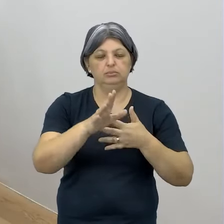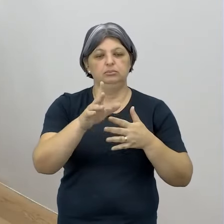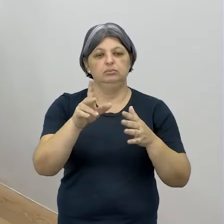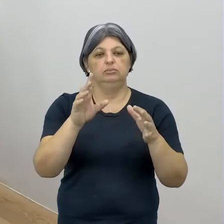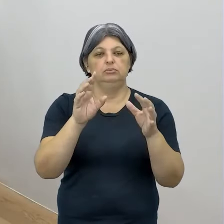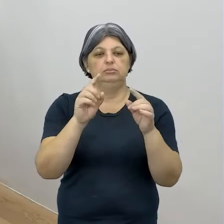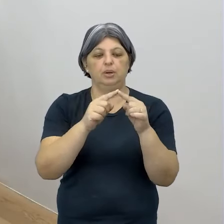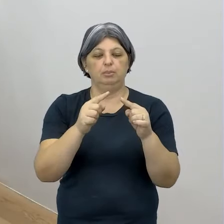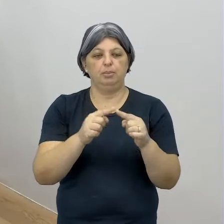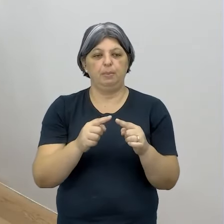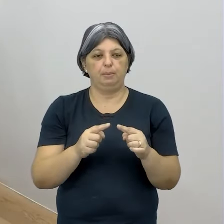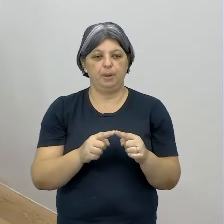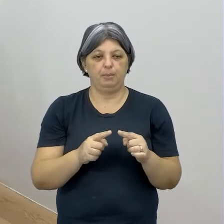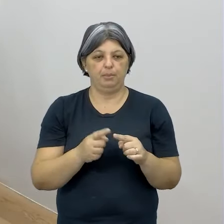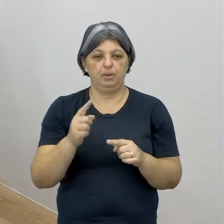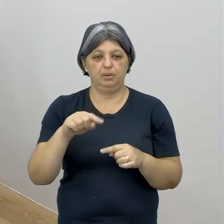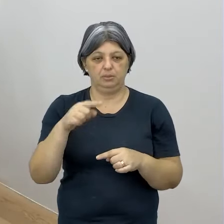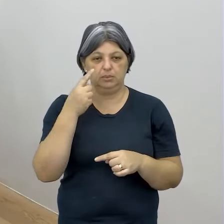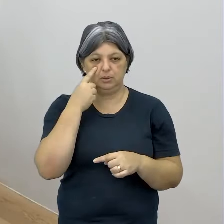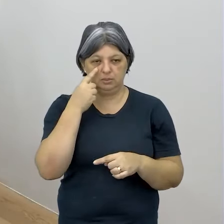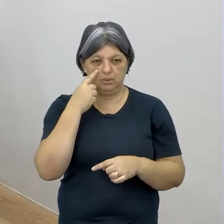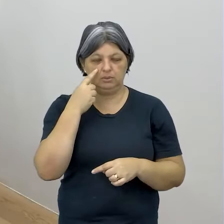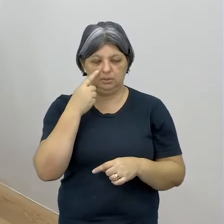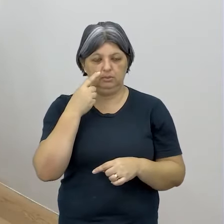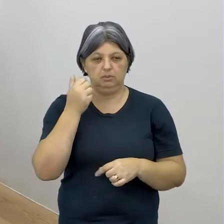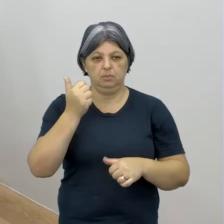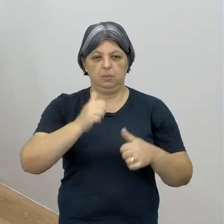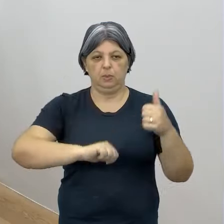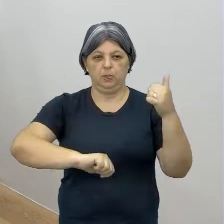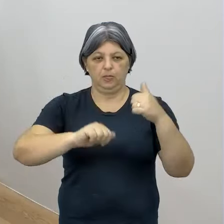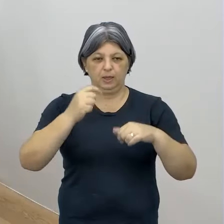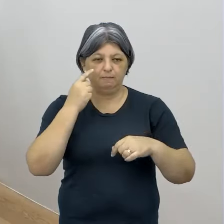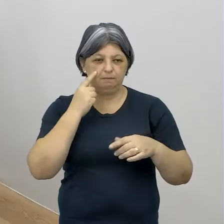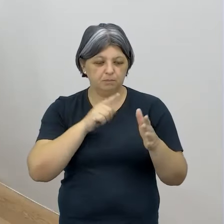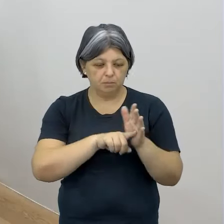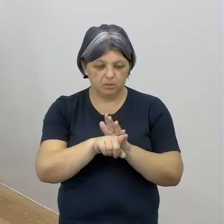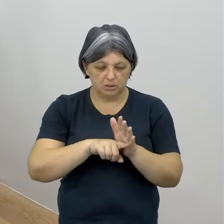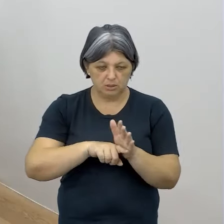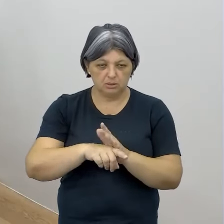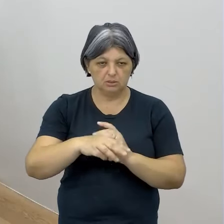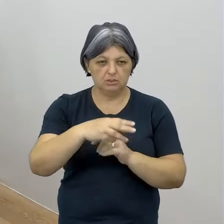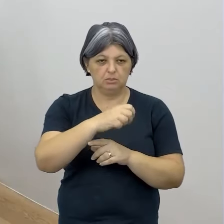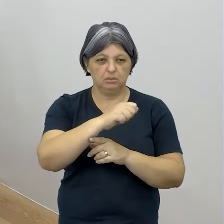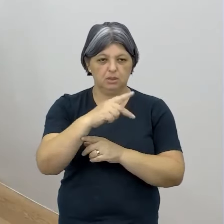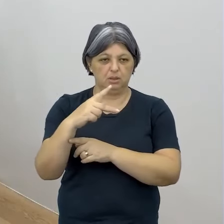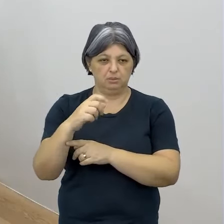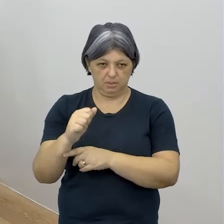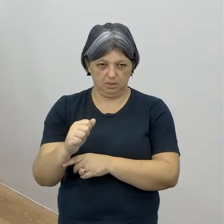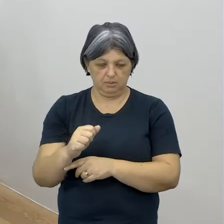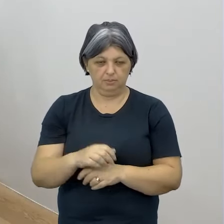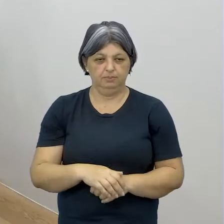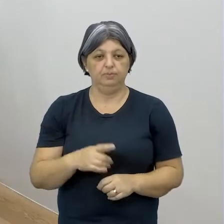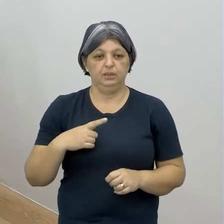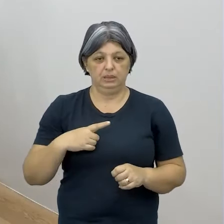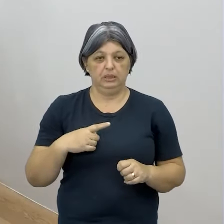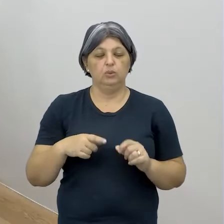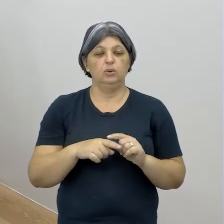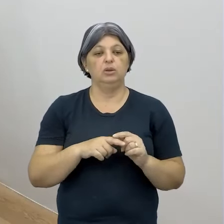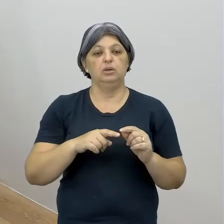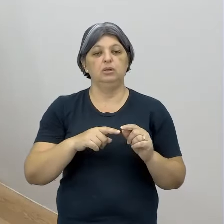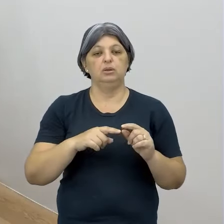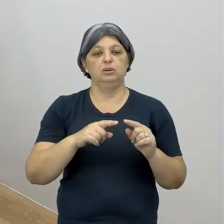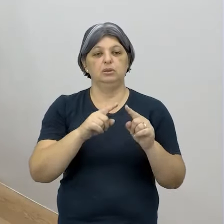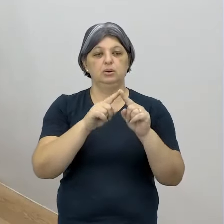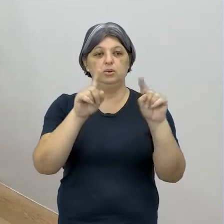Para isso, vocês vão ver, quando vocês analisarem o mapa, que vocês têm lá no caderno, enfim, um quadro que